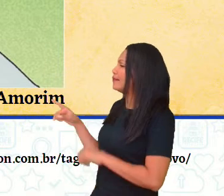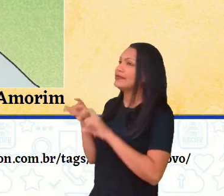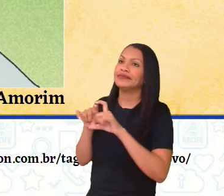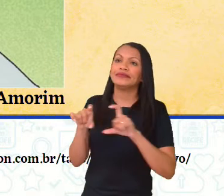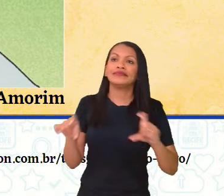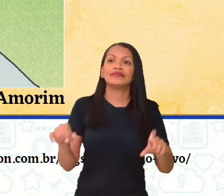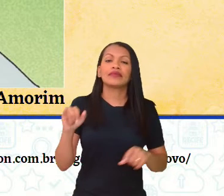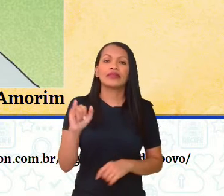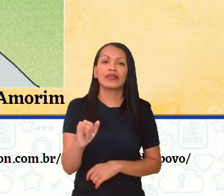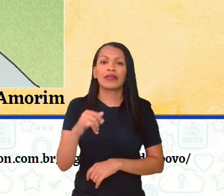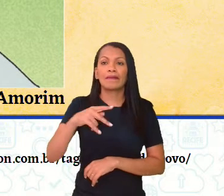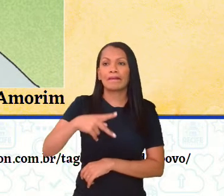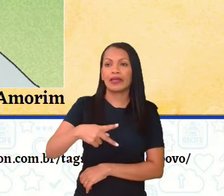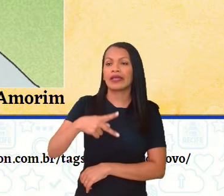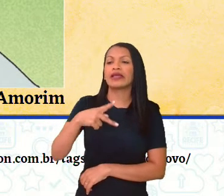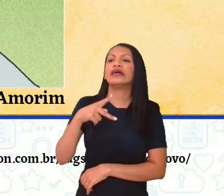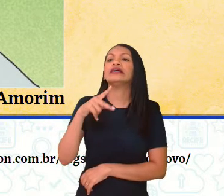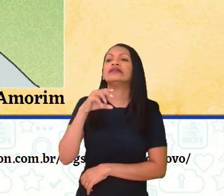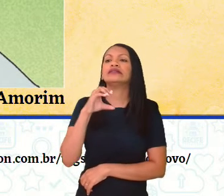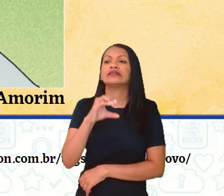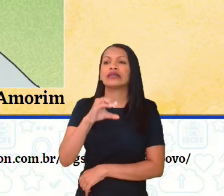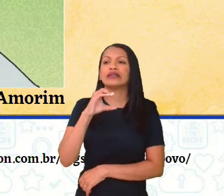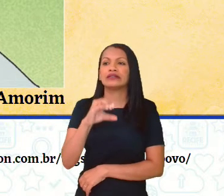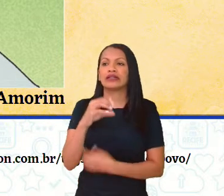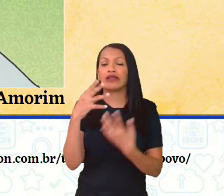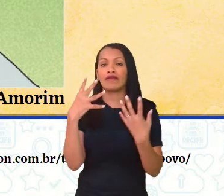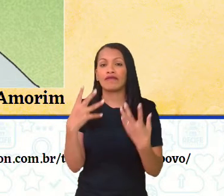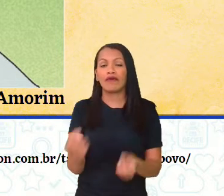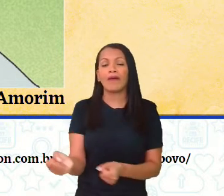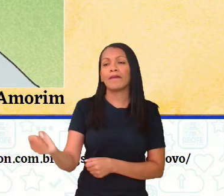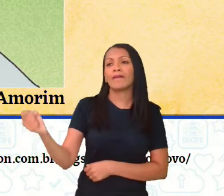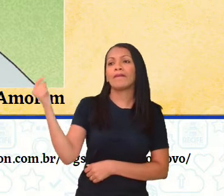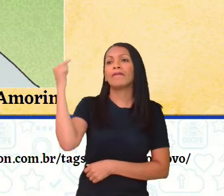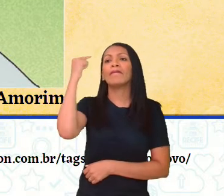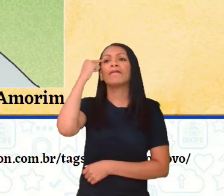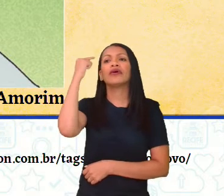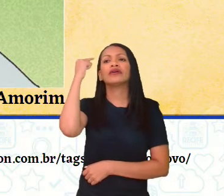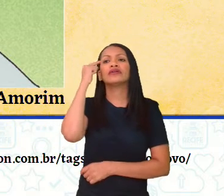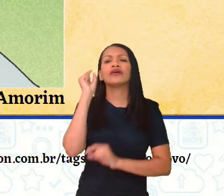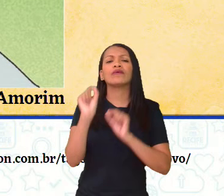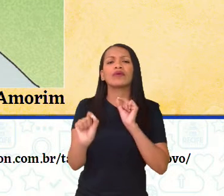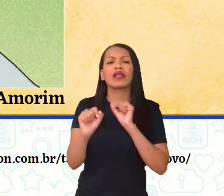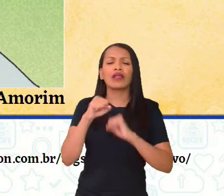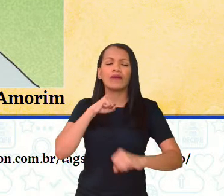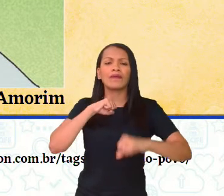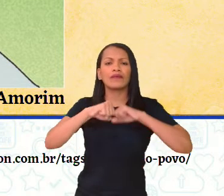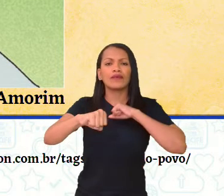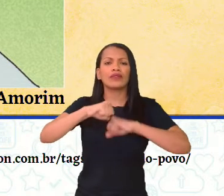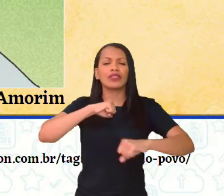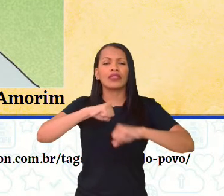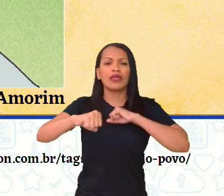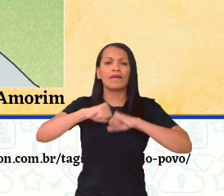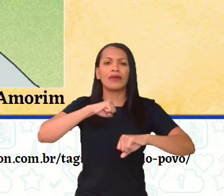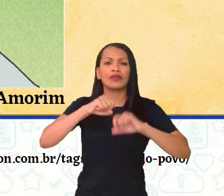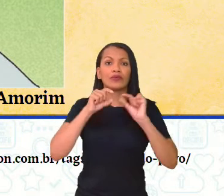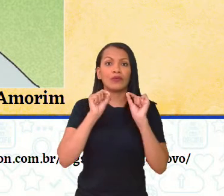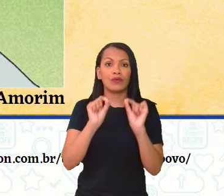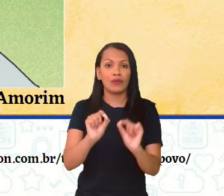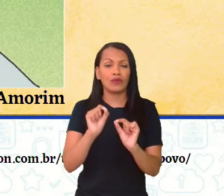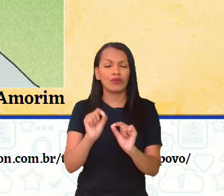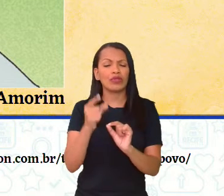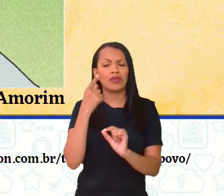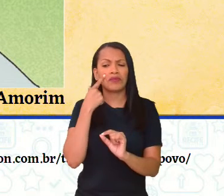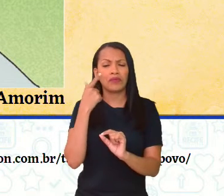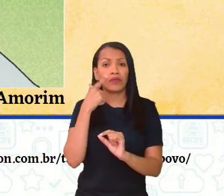vai ver isso. Mas antes a gente vai refletir, né, sobre esse debate, né, o que essa charge